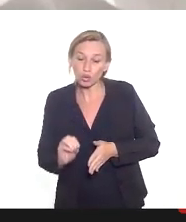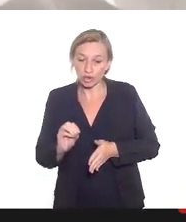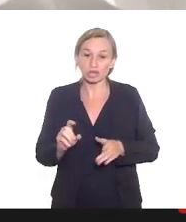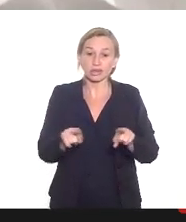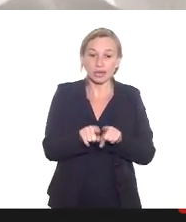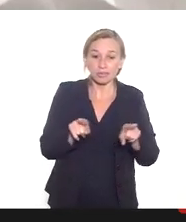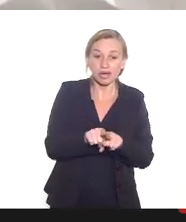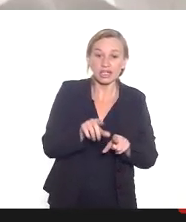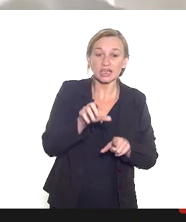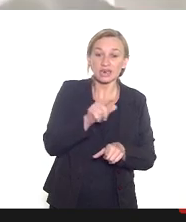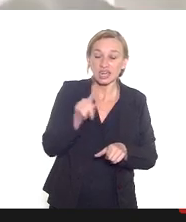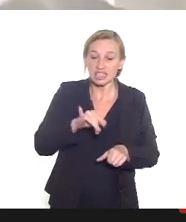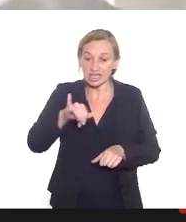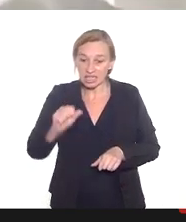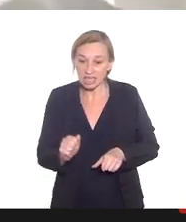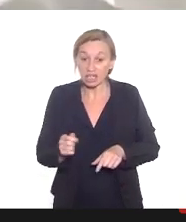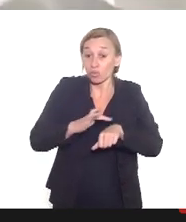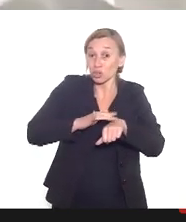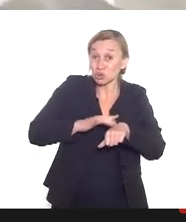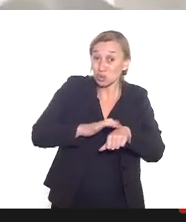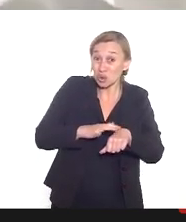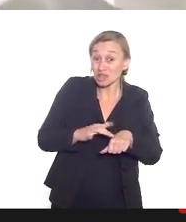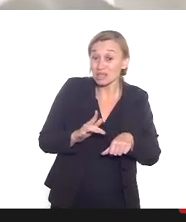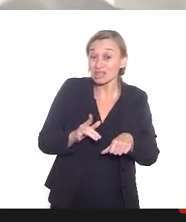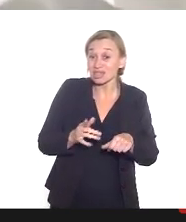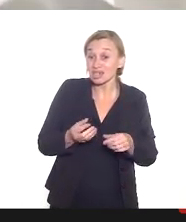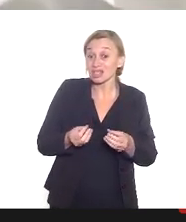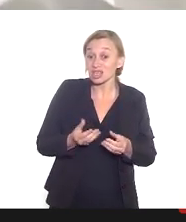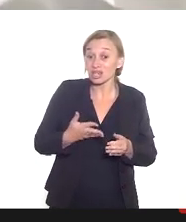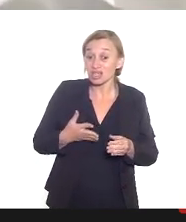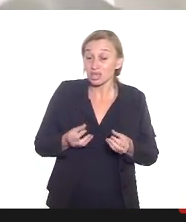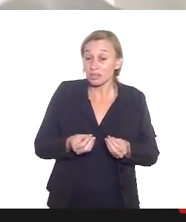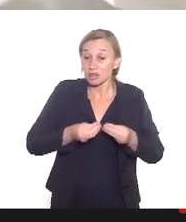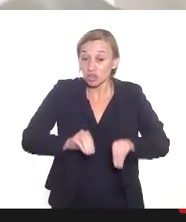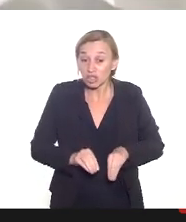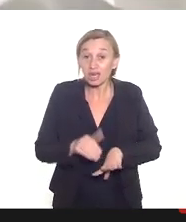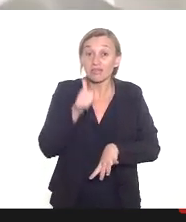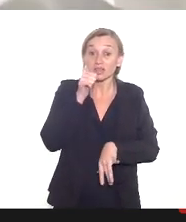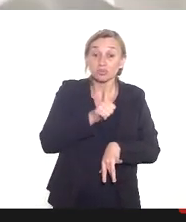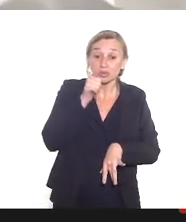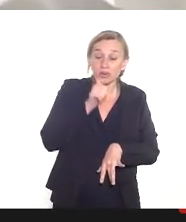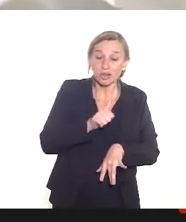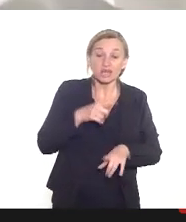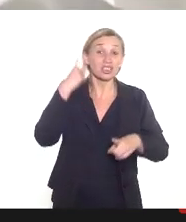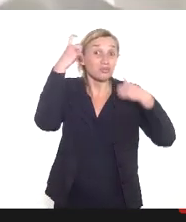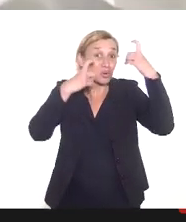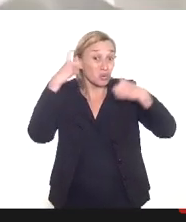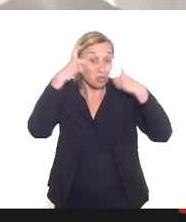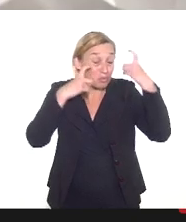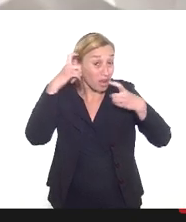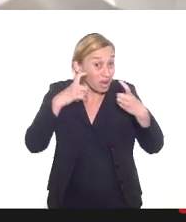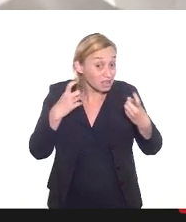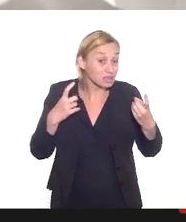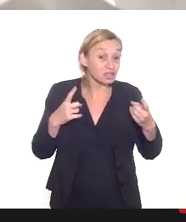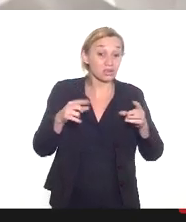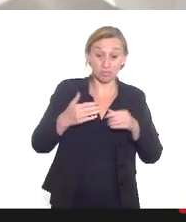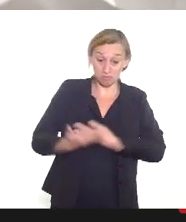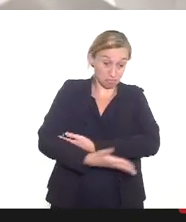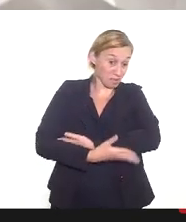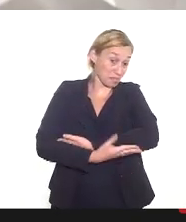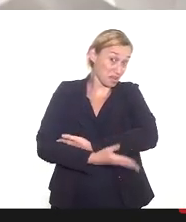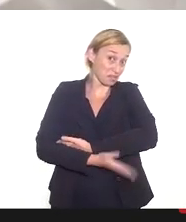e que ao final é uma doença que atinge em particular as mulheres preocupadas que seus